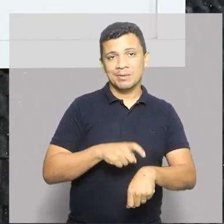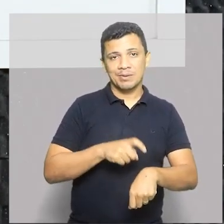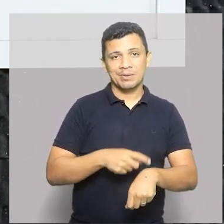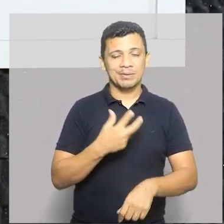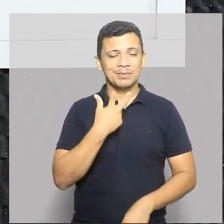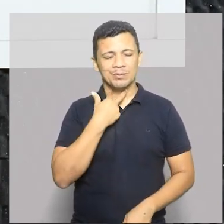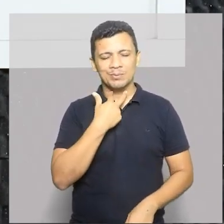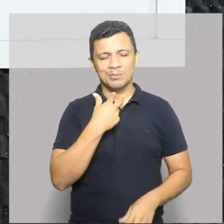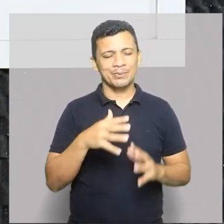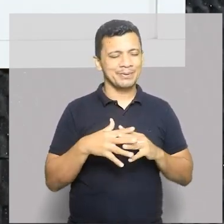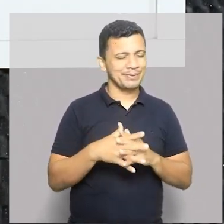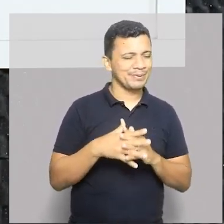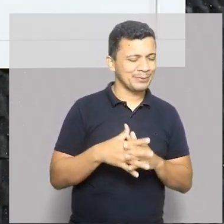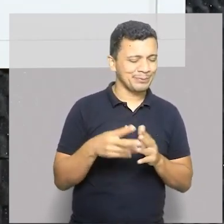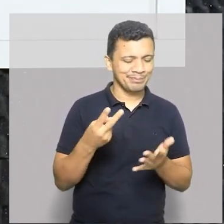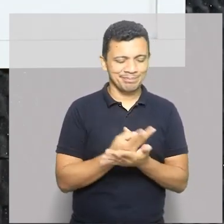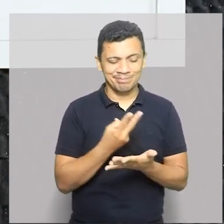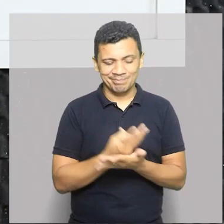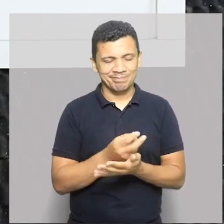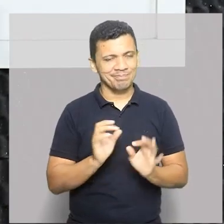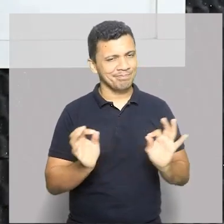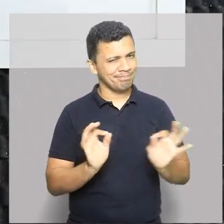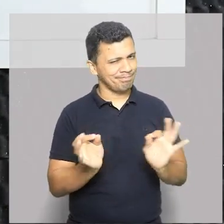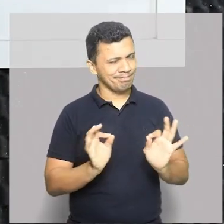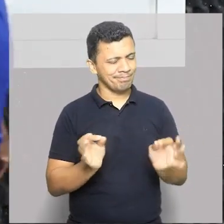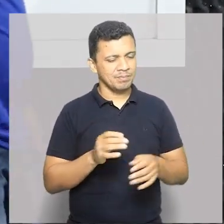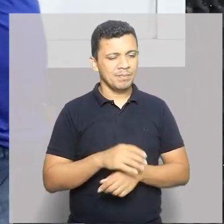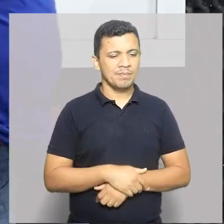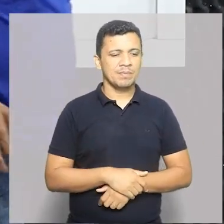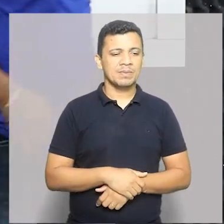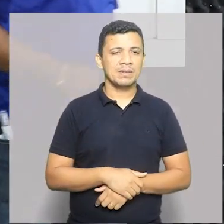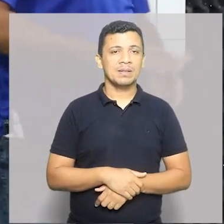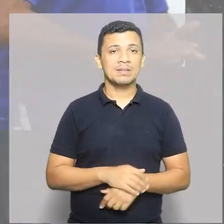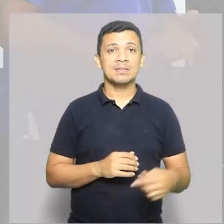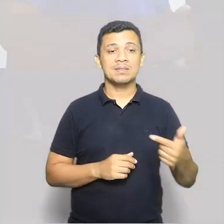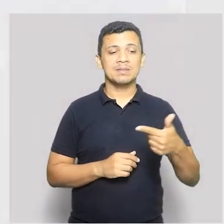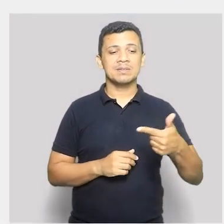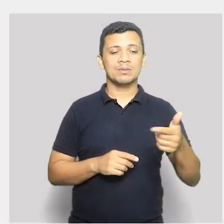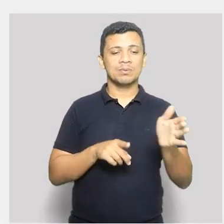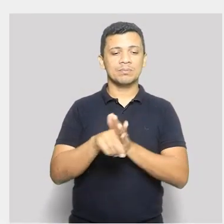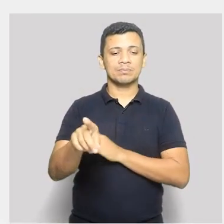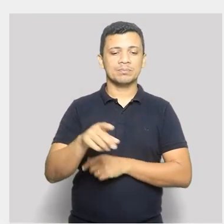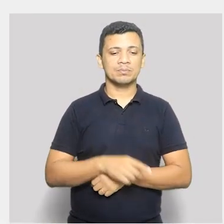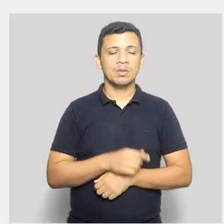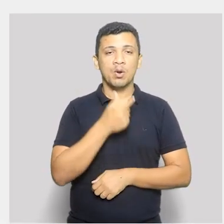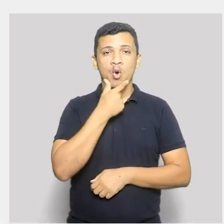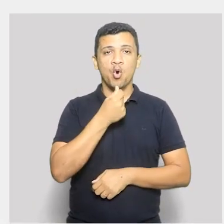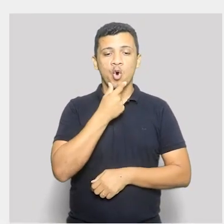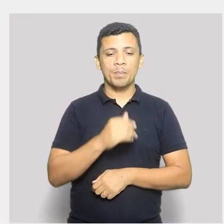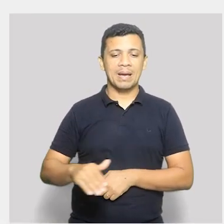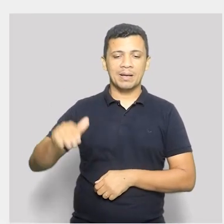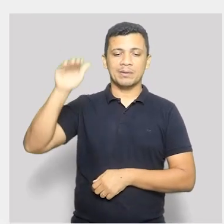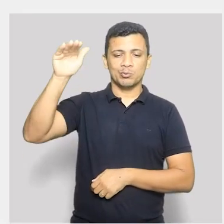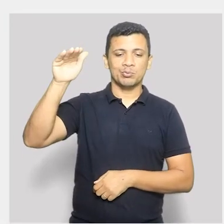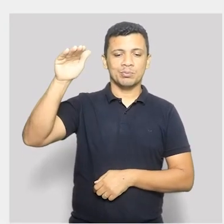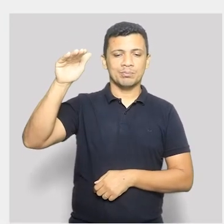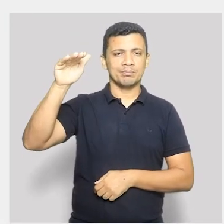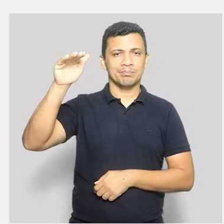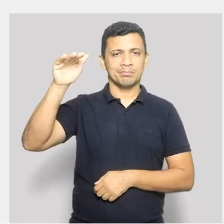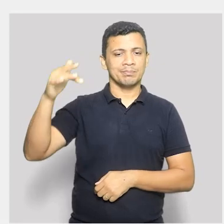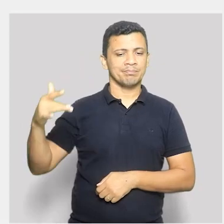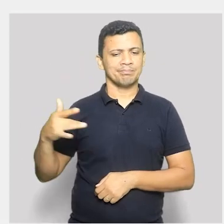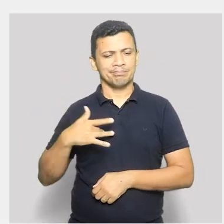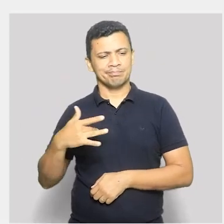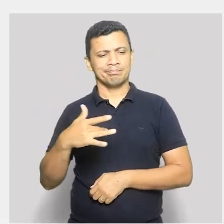te atrapalhar, tá bom? Beleza? Logo em seguida ele fala o seguinte, ó, um adulto humano, né,